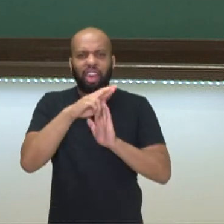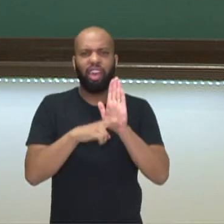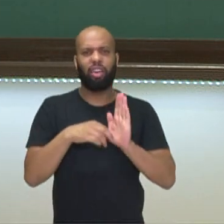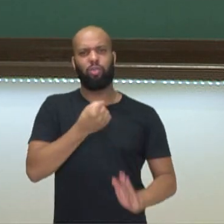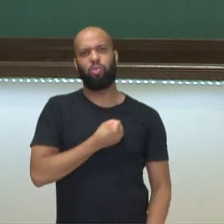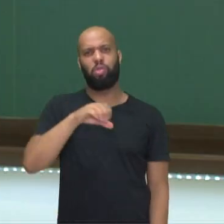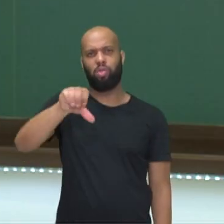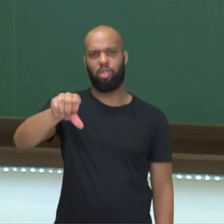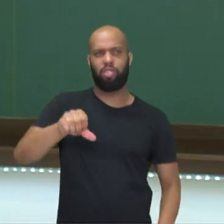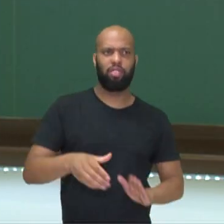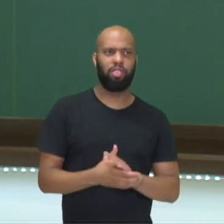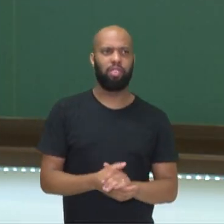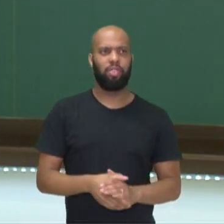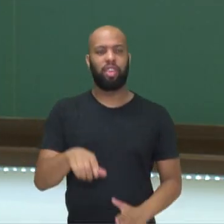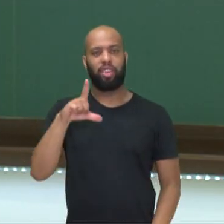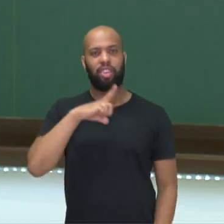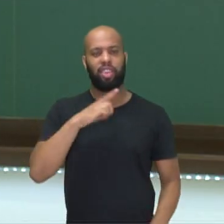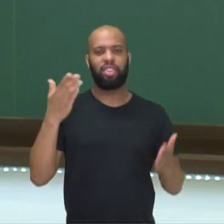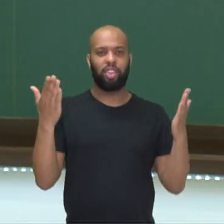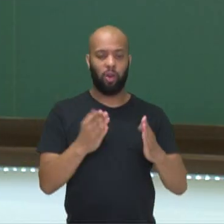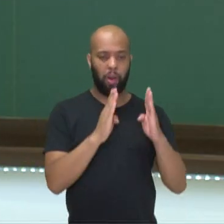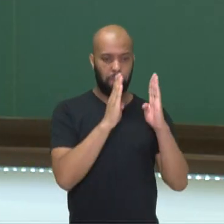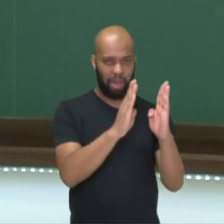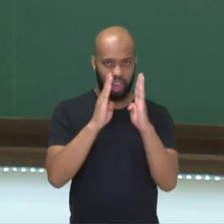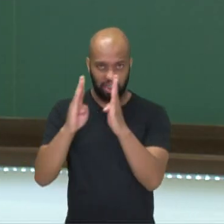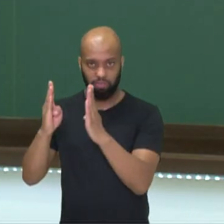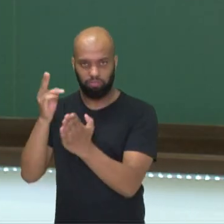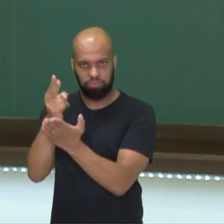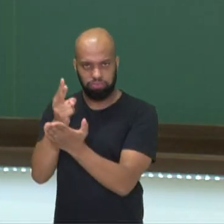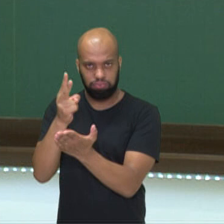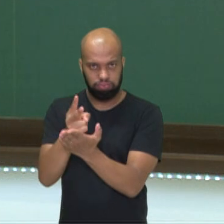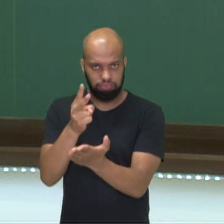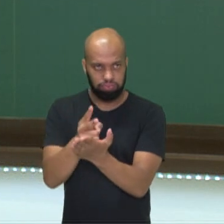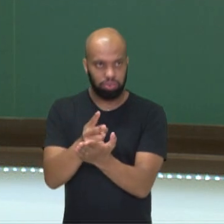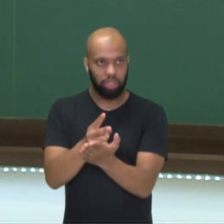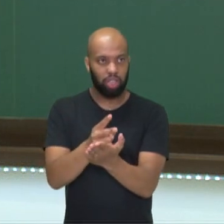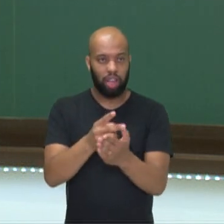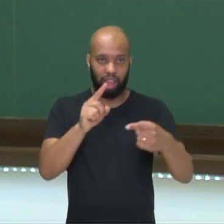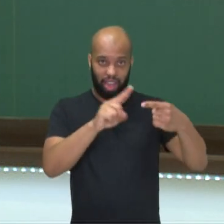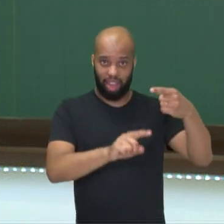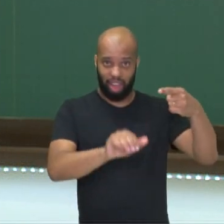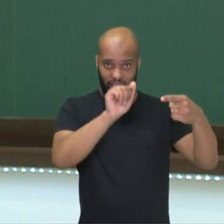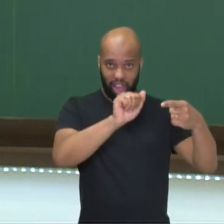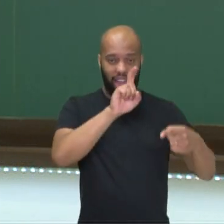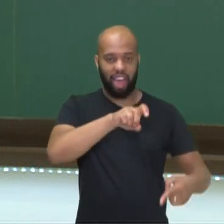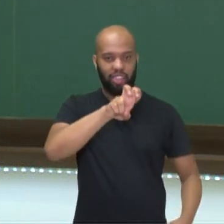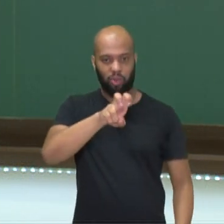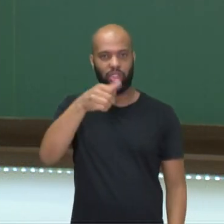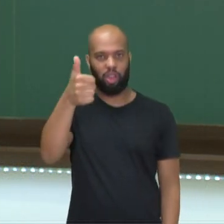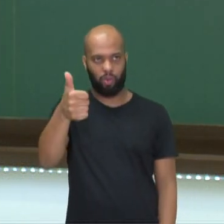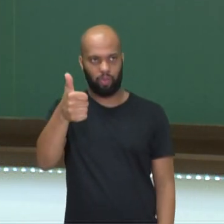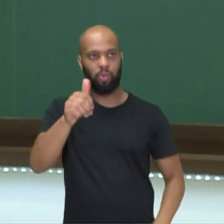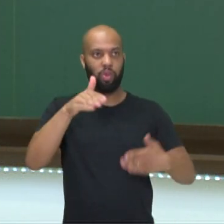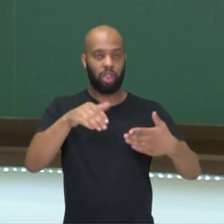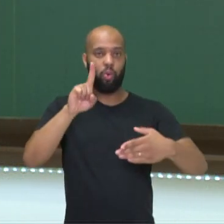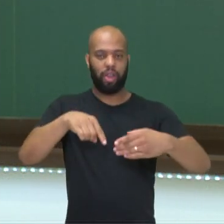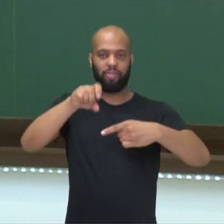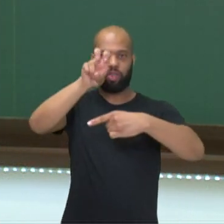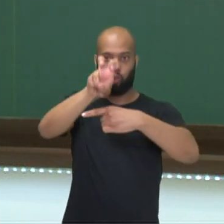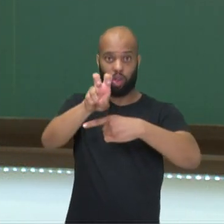só. Qual que é o período do 0,51, 51? É 51. Então vai ficar 51, 99